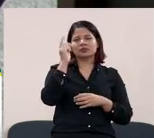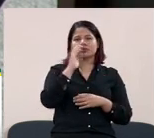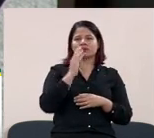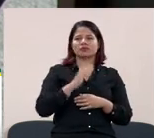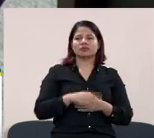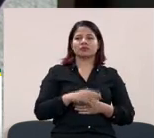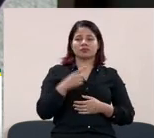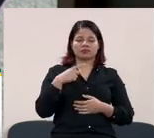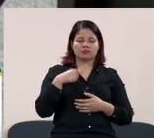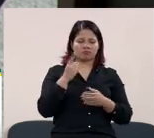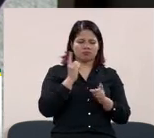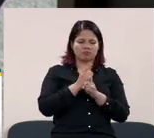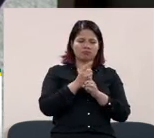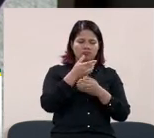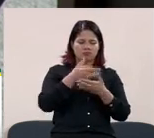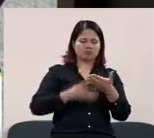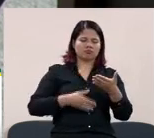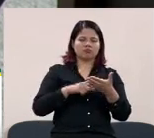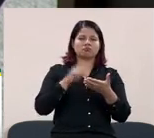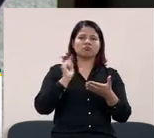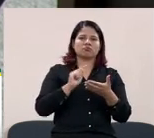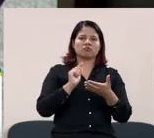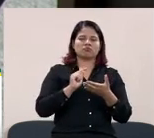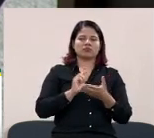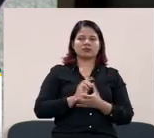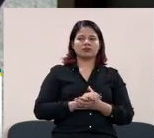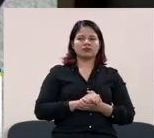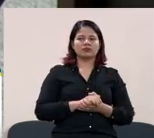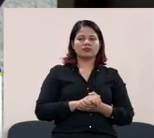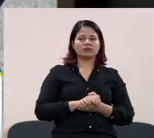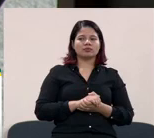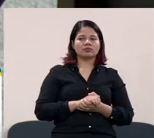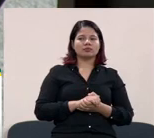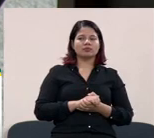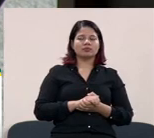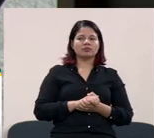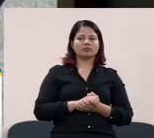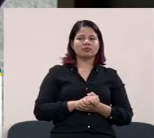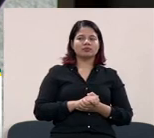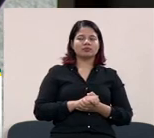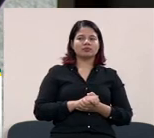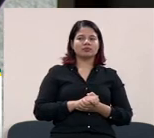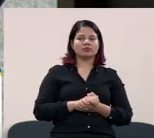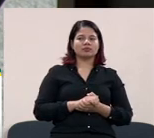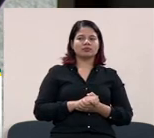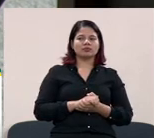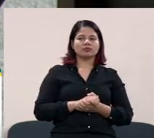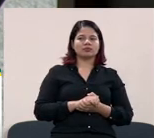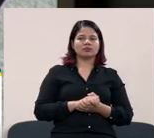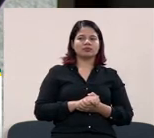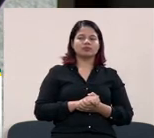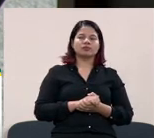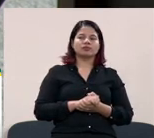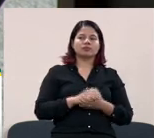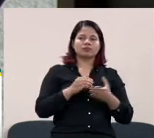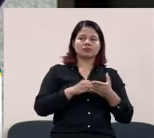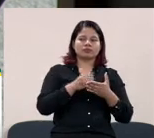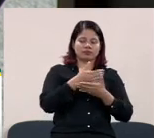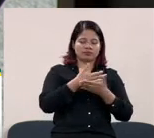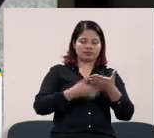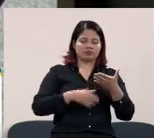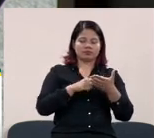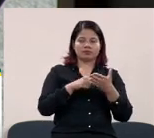interessante que trago aqui, que é com relação, primeiro, o modelo de austeridade imprimido pelo governo